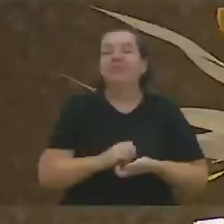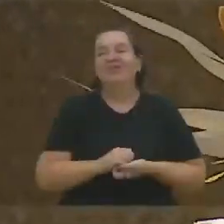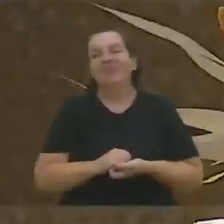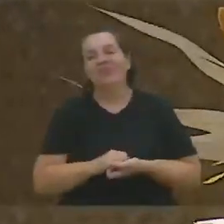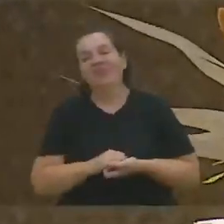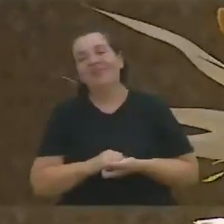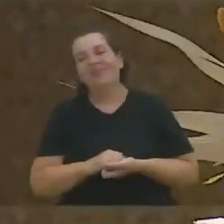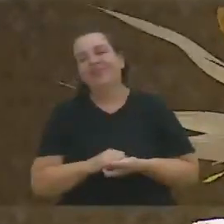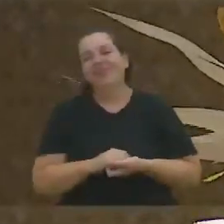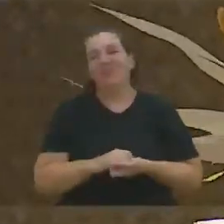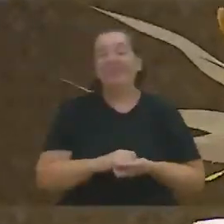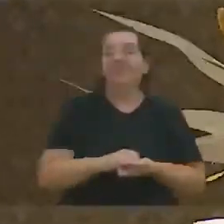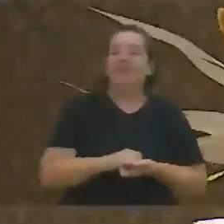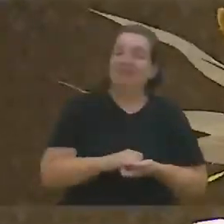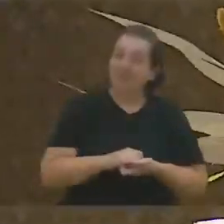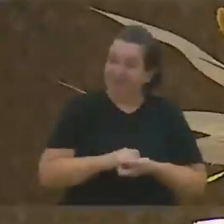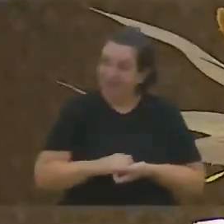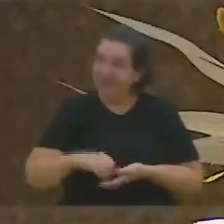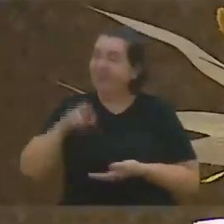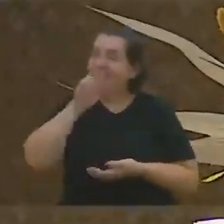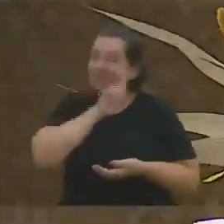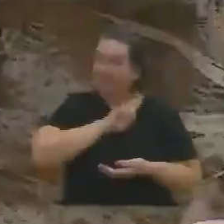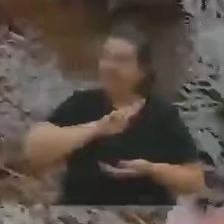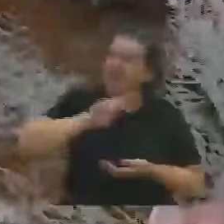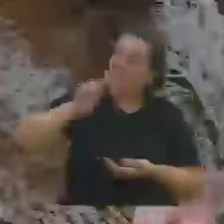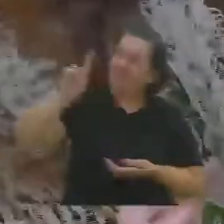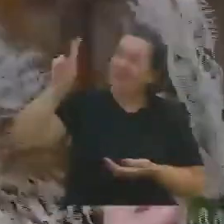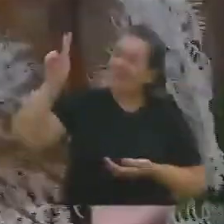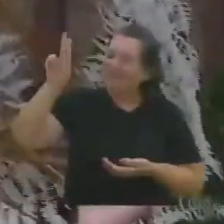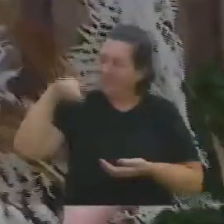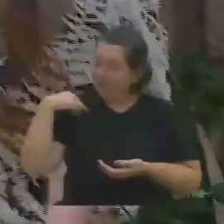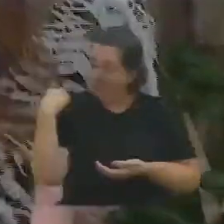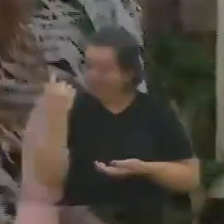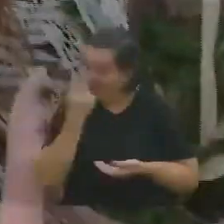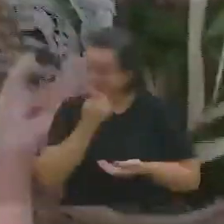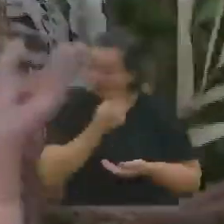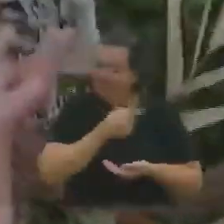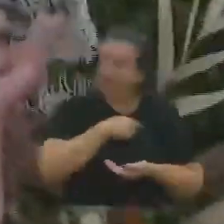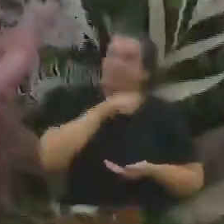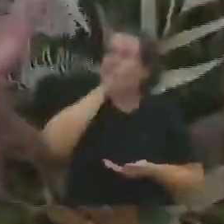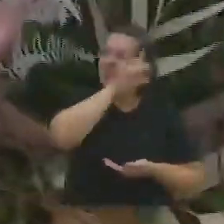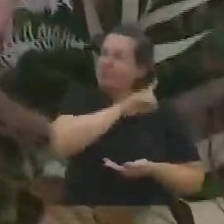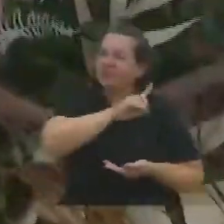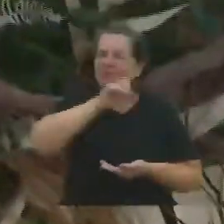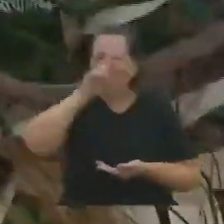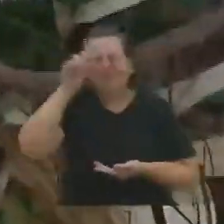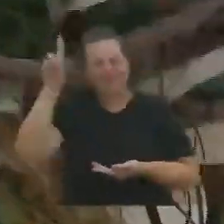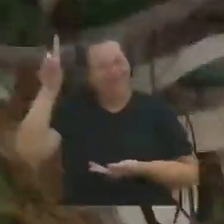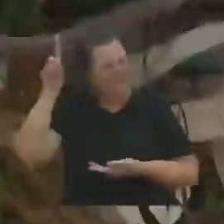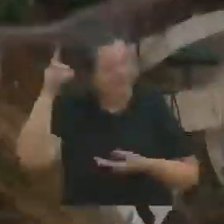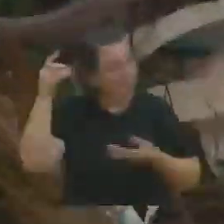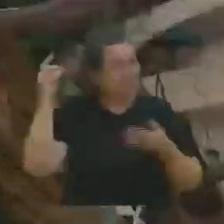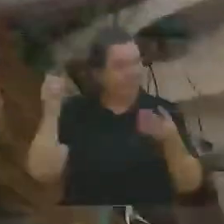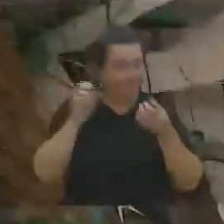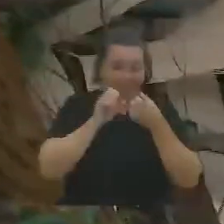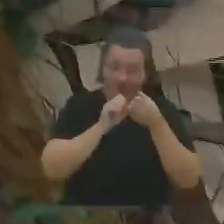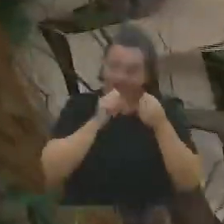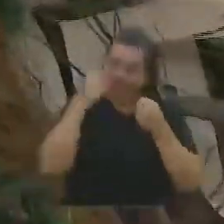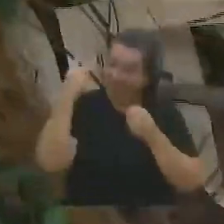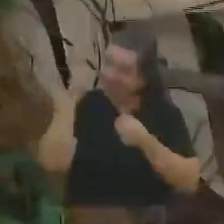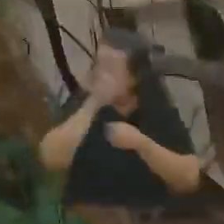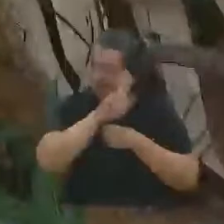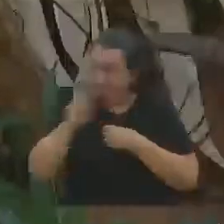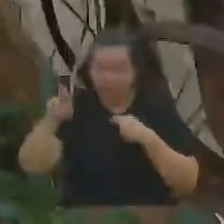carinho. Ó Senhor, nosso Deus, como é grande